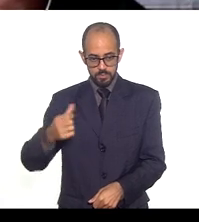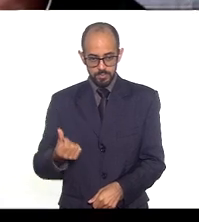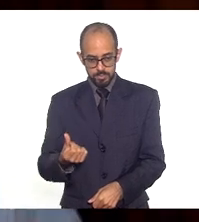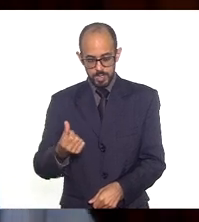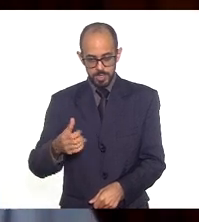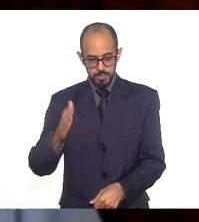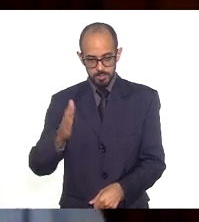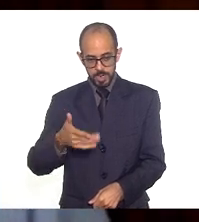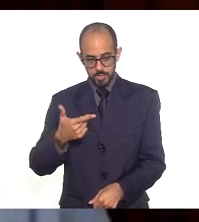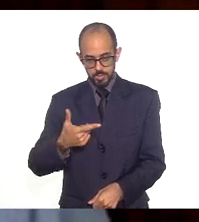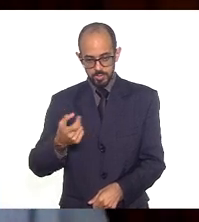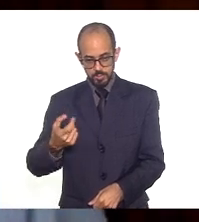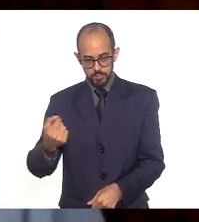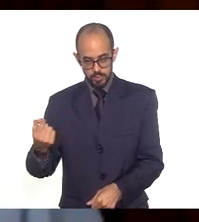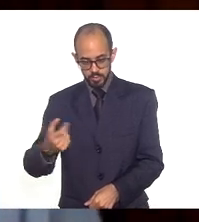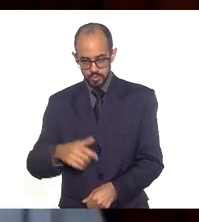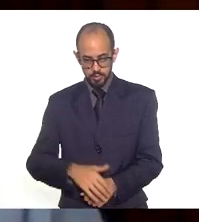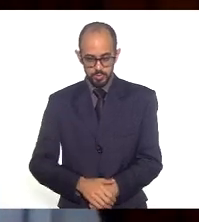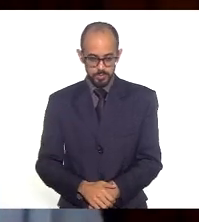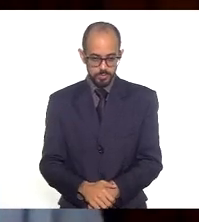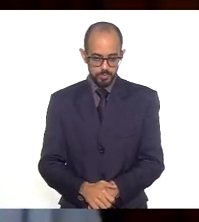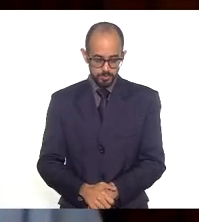2896 de 2020.